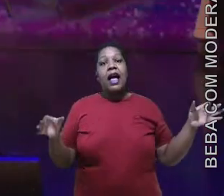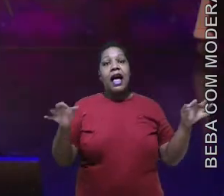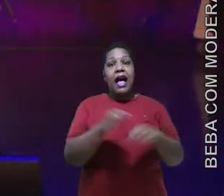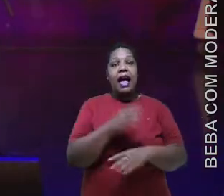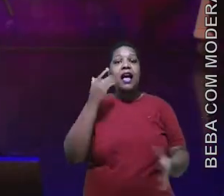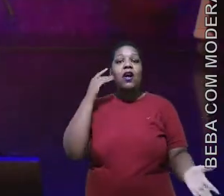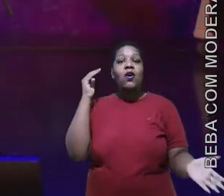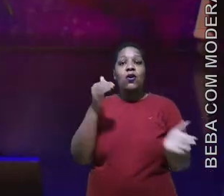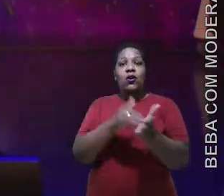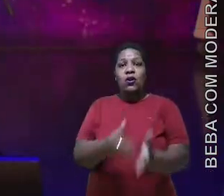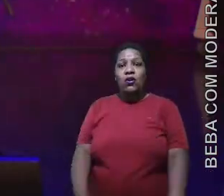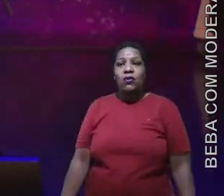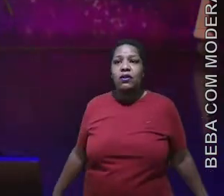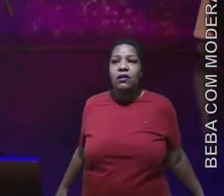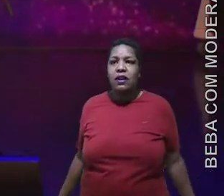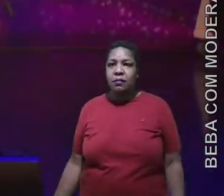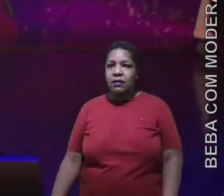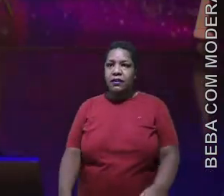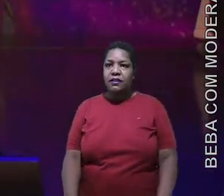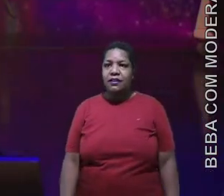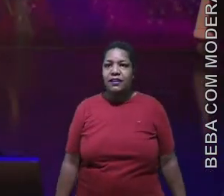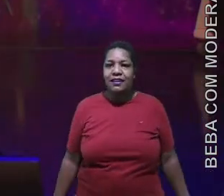agora é